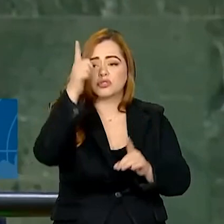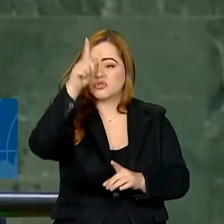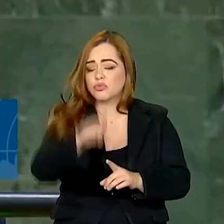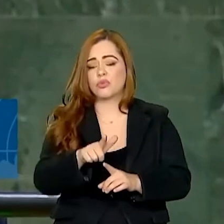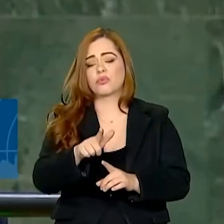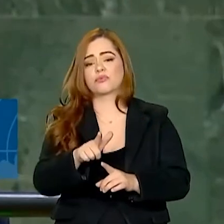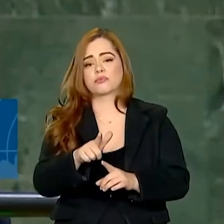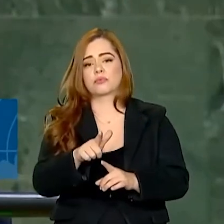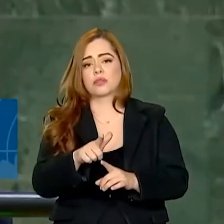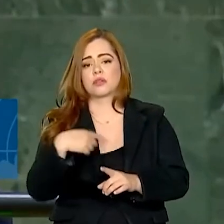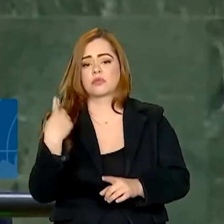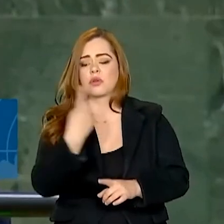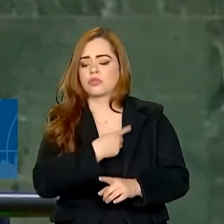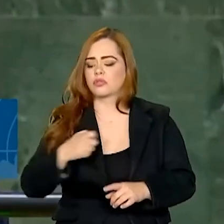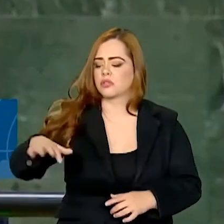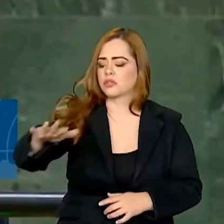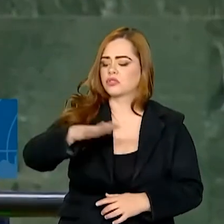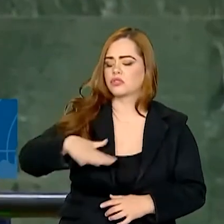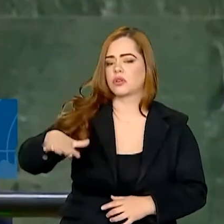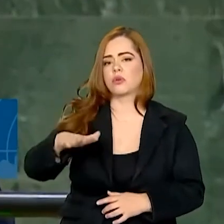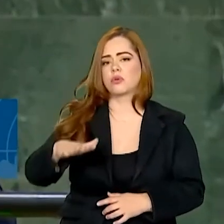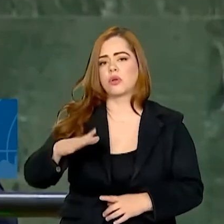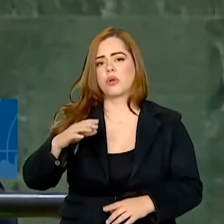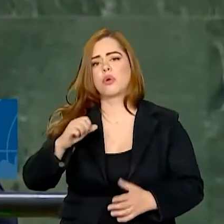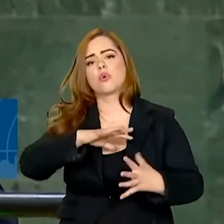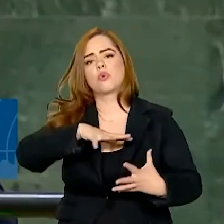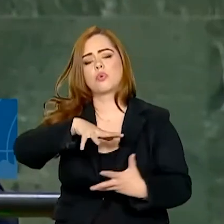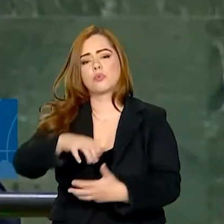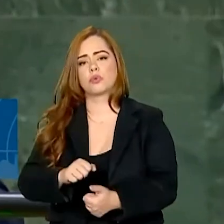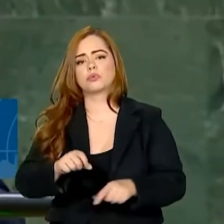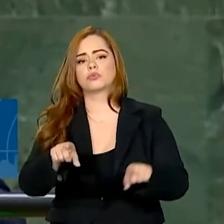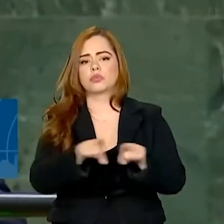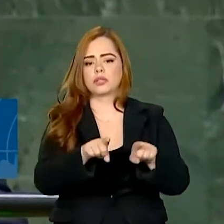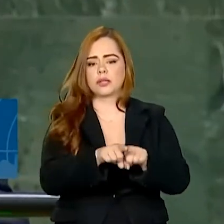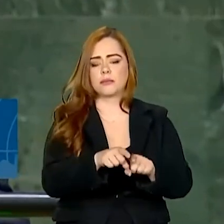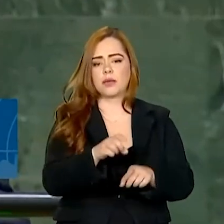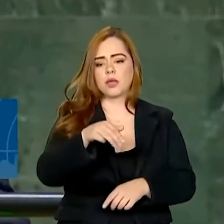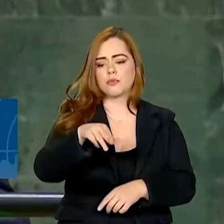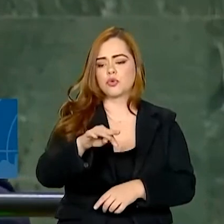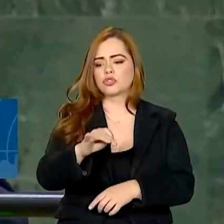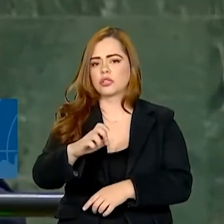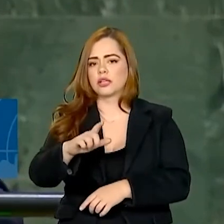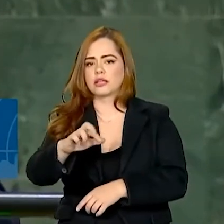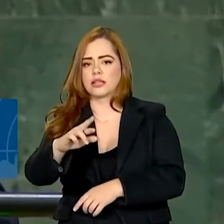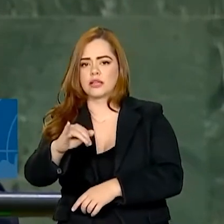mesmo, com nossa região, com o mundo e com o multilateralismo.